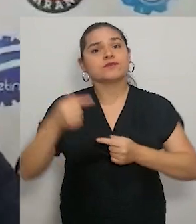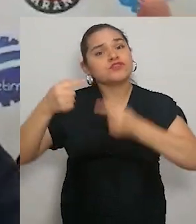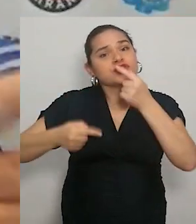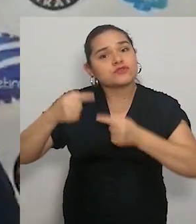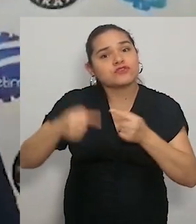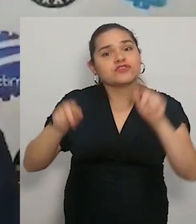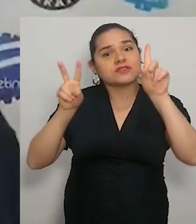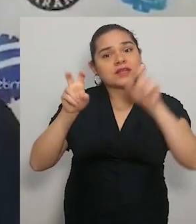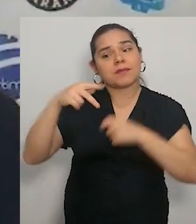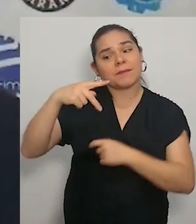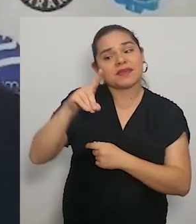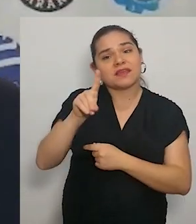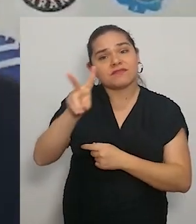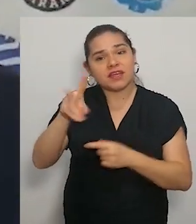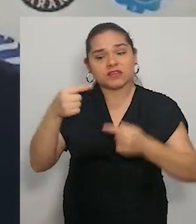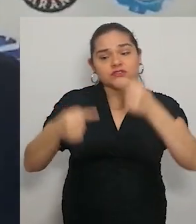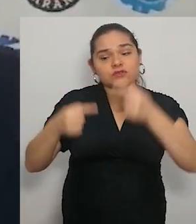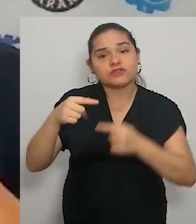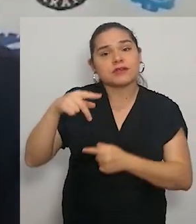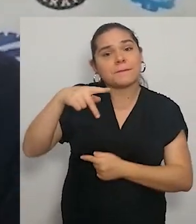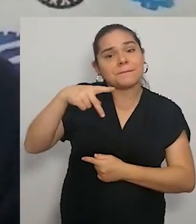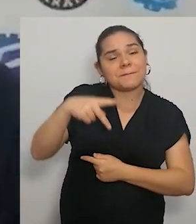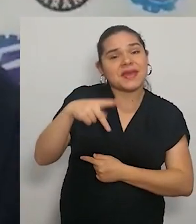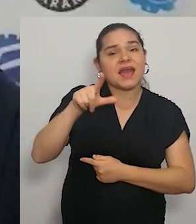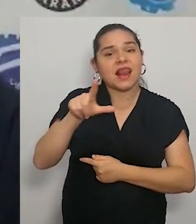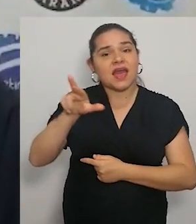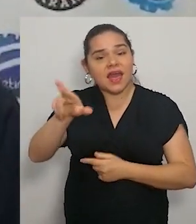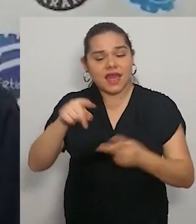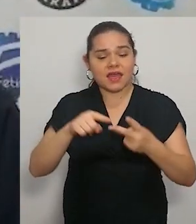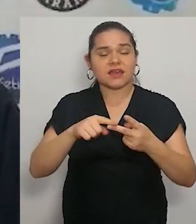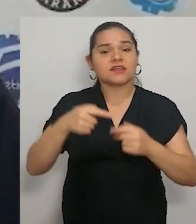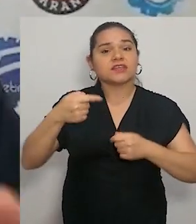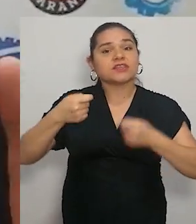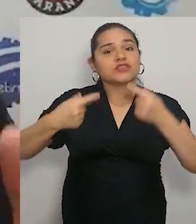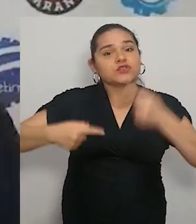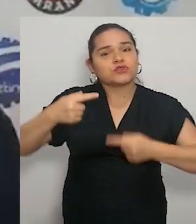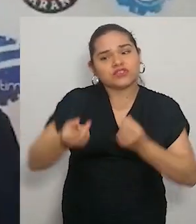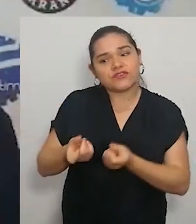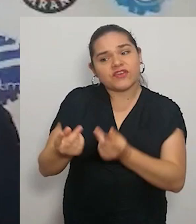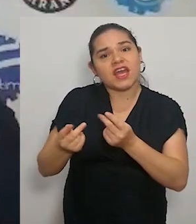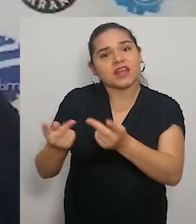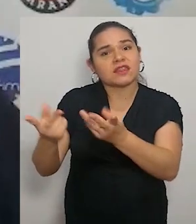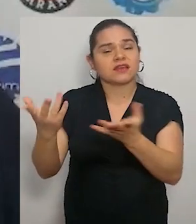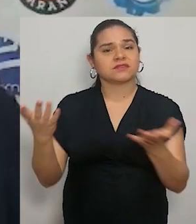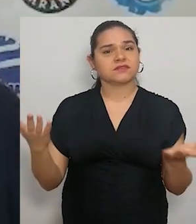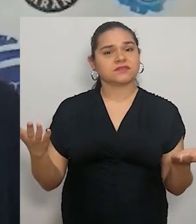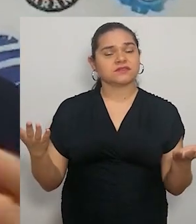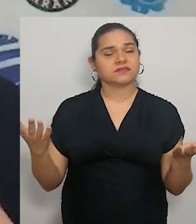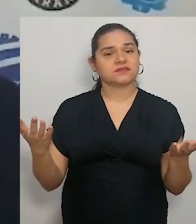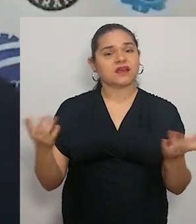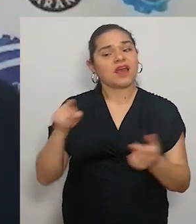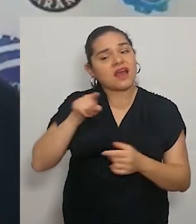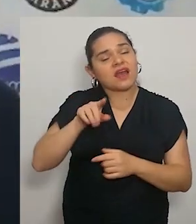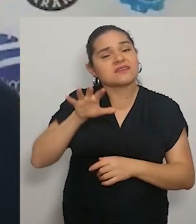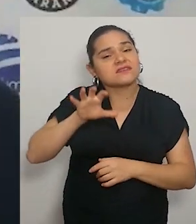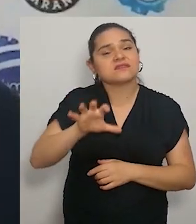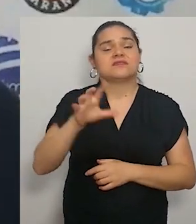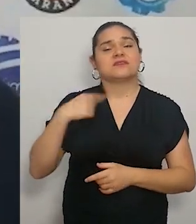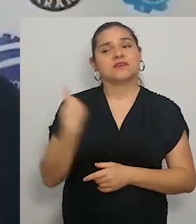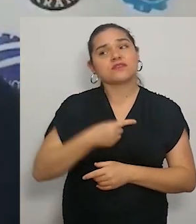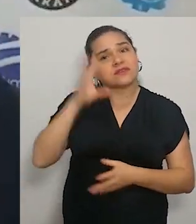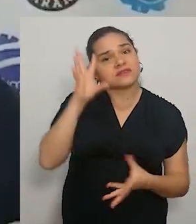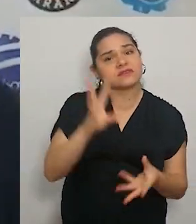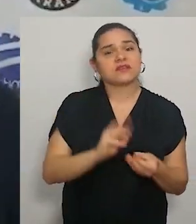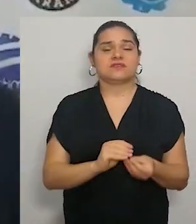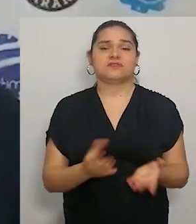vamos discutir pela r vão discutir competitividade é desta forma que nós entendemos